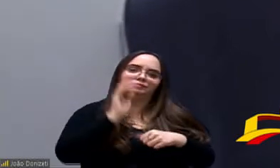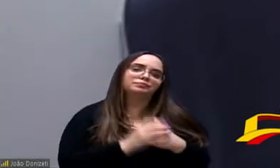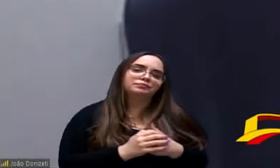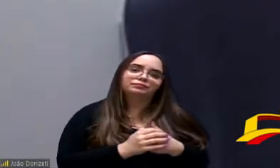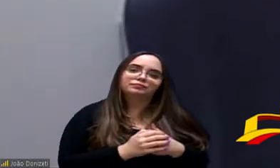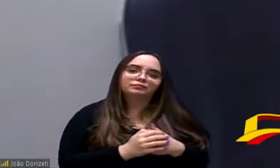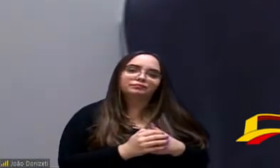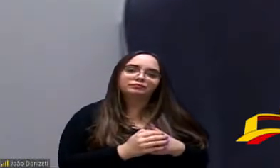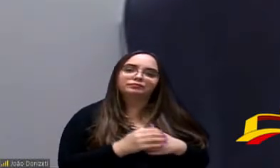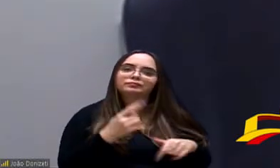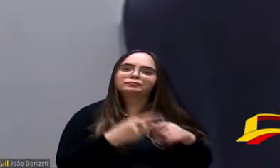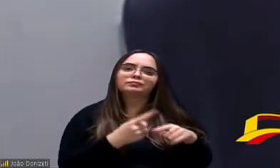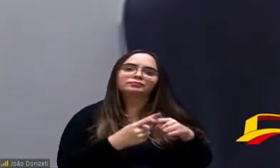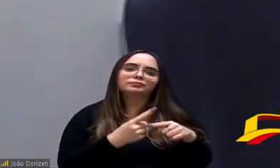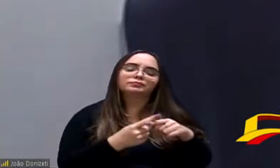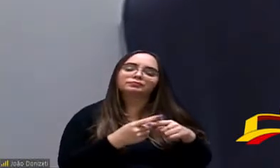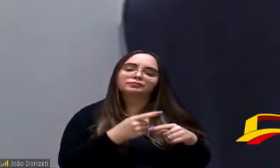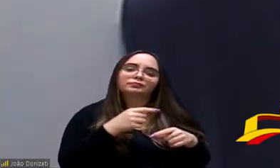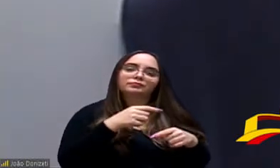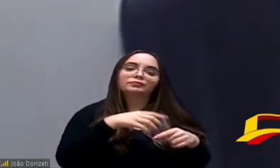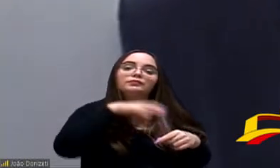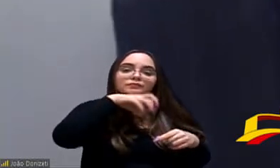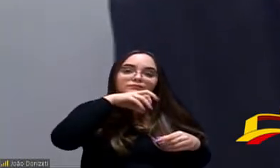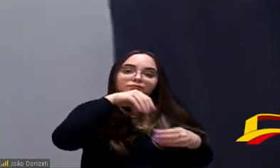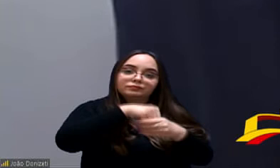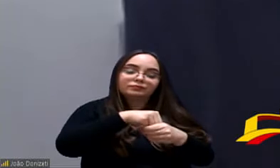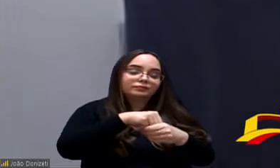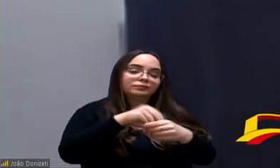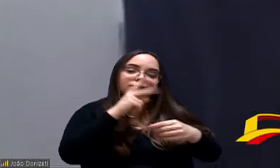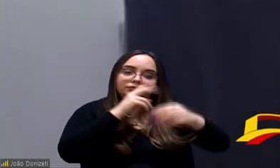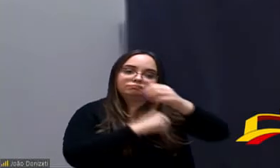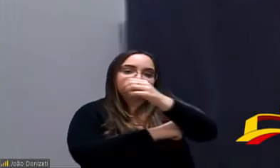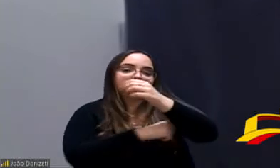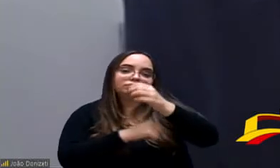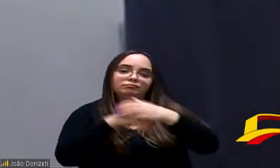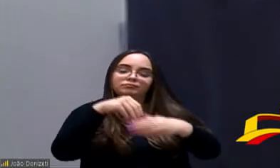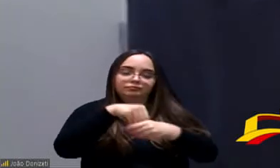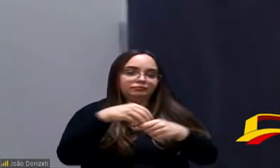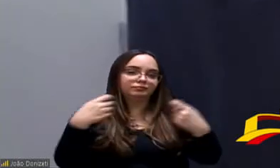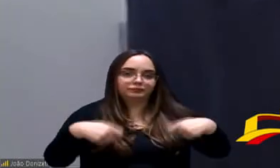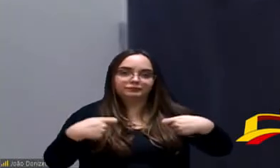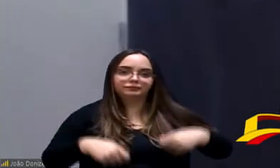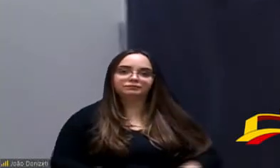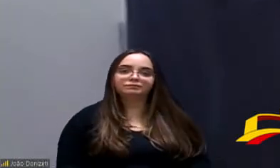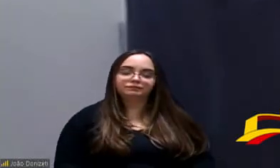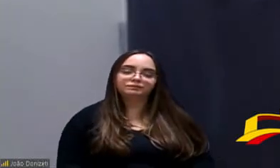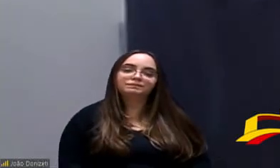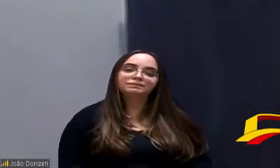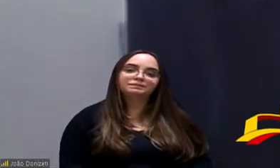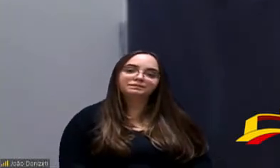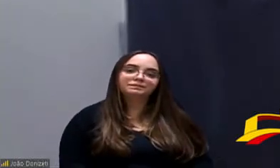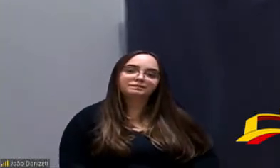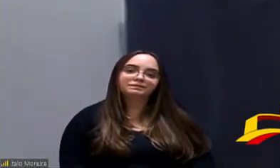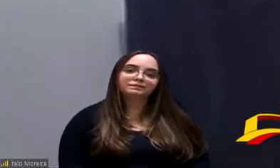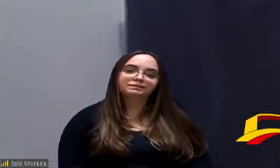de atendimento à causa animal dentro da cidade de Sorocaba. Era isso que eu queria colocar para a Vossa Excelência em a parte, vereador.